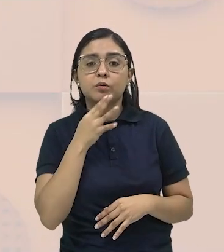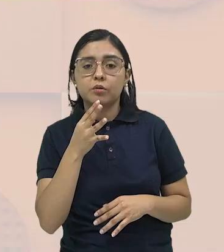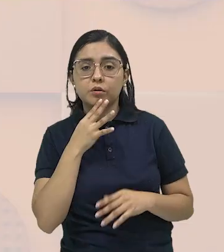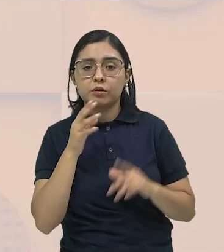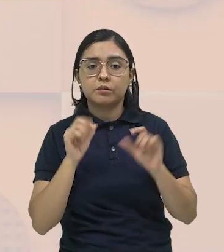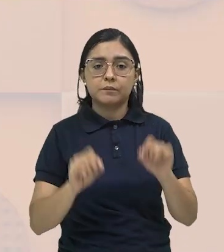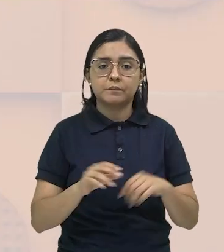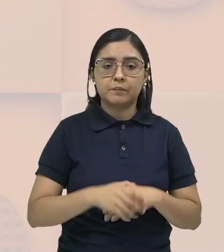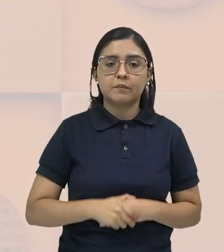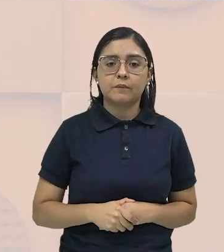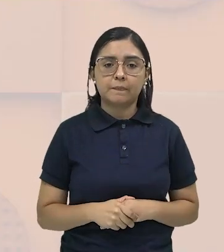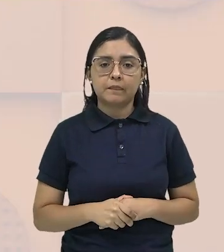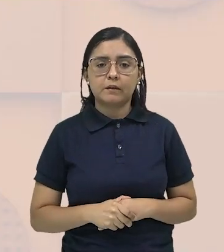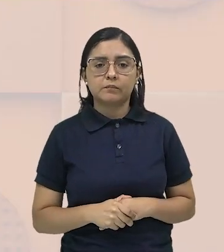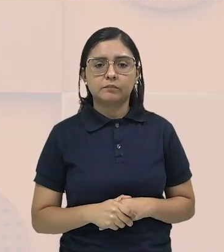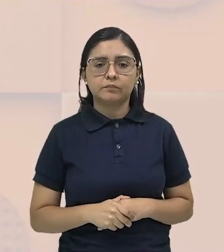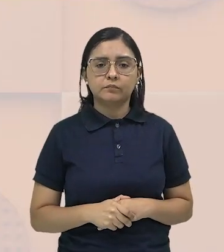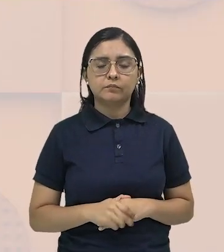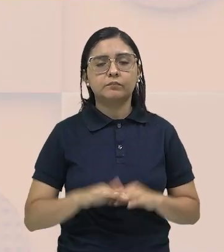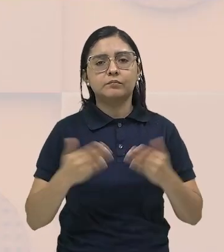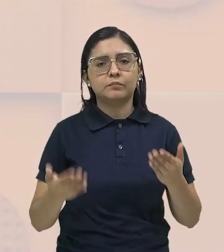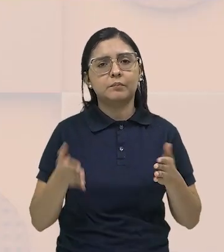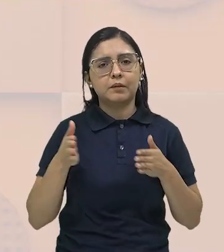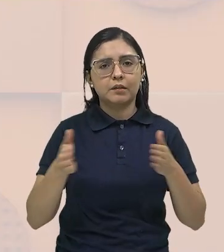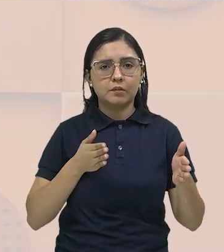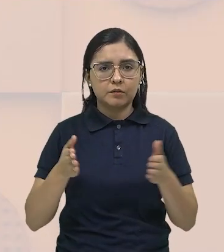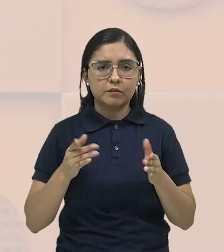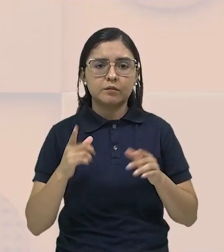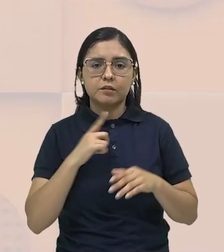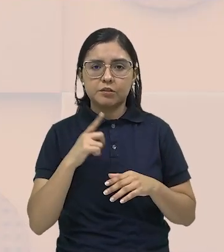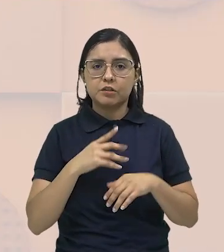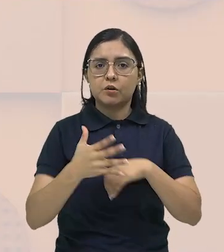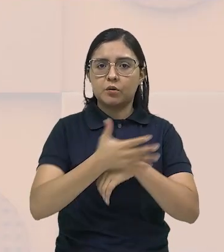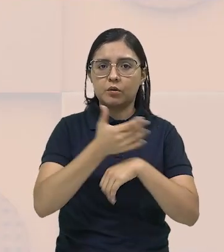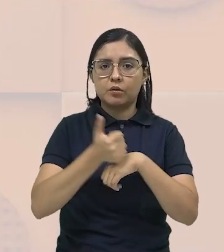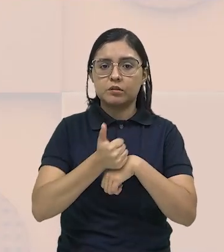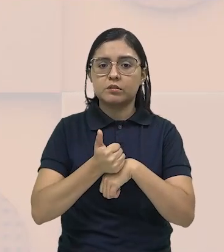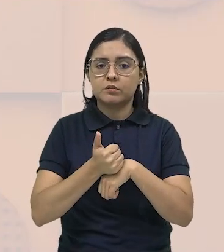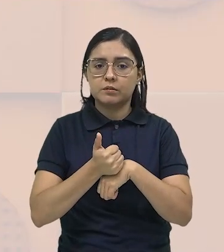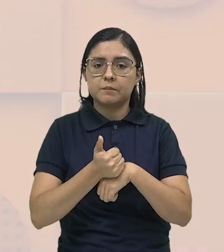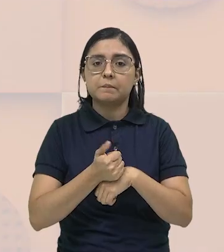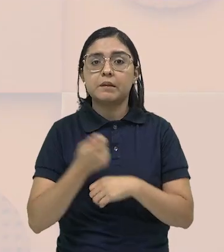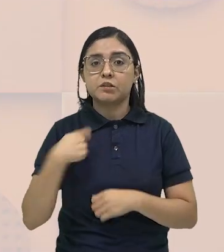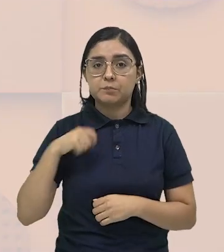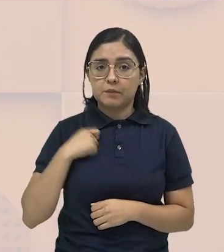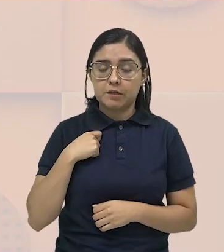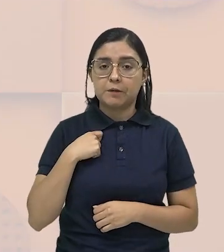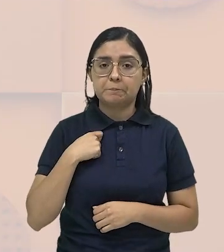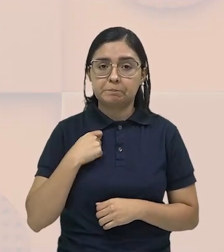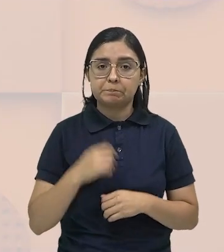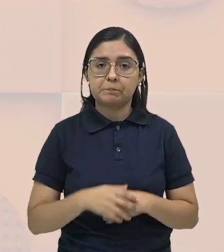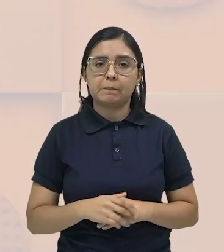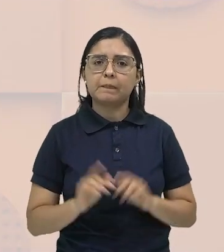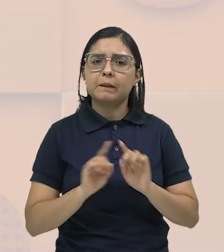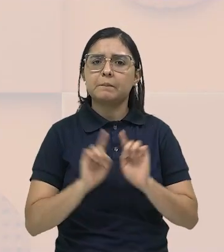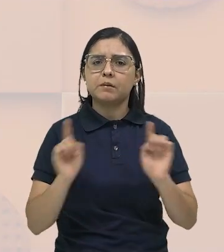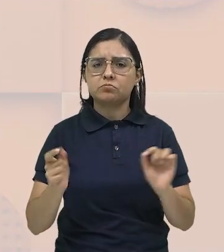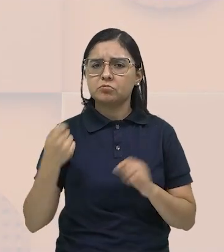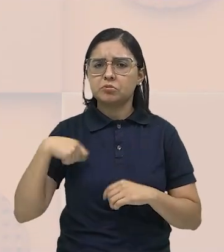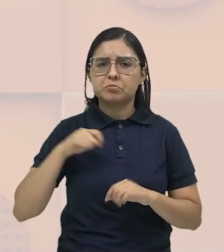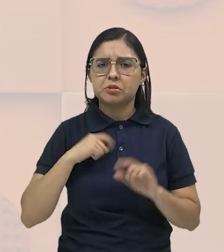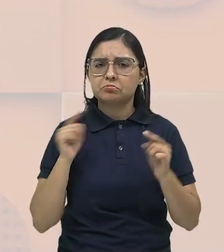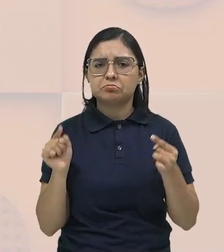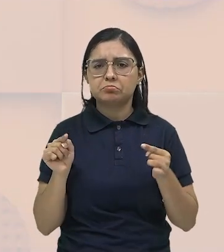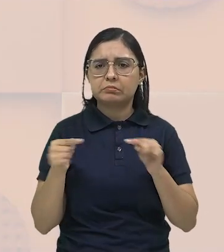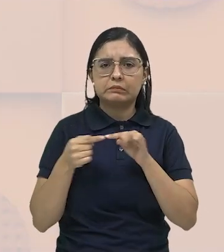por Uruguai. E na época, ele tinha sido colonizado pela Espanha, né? Ah, mas o que a Espanha tem a ver